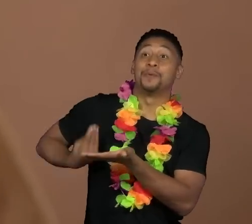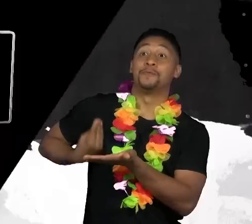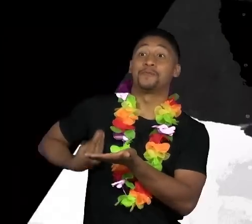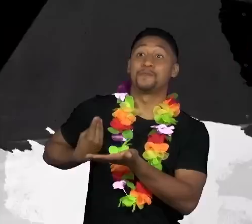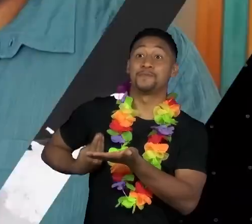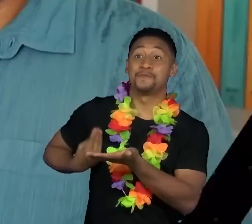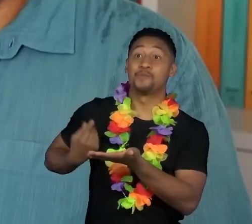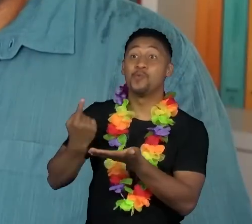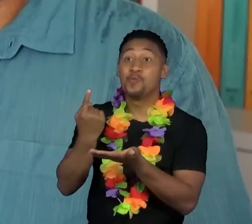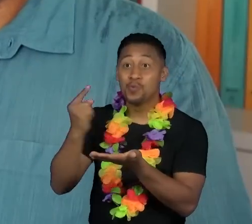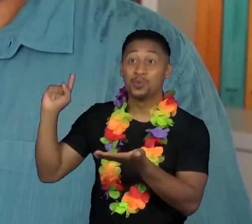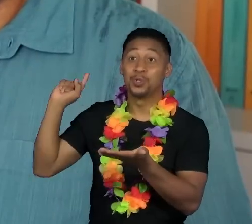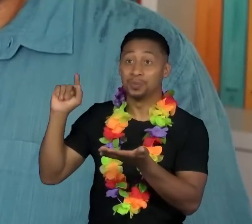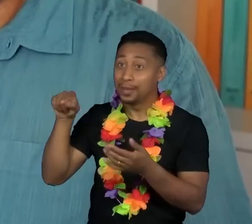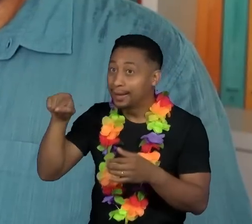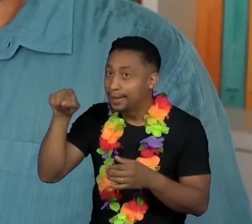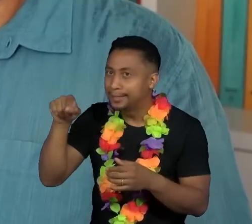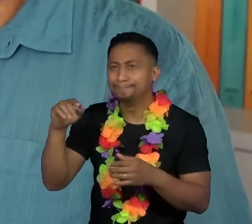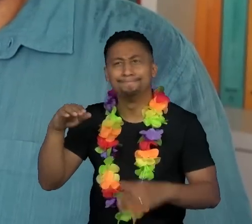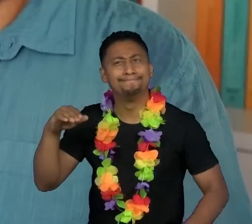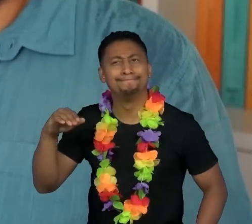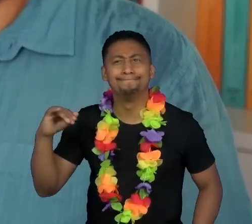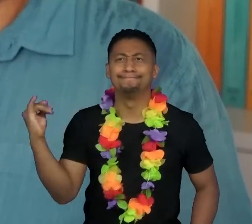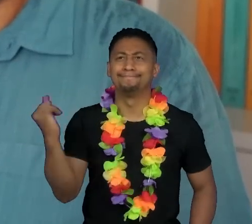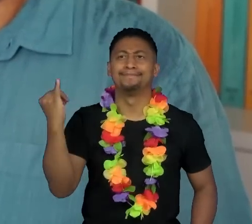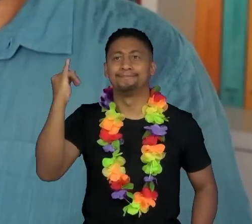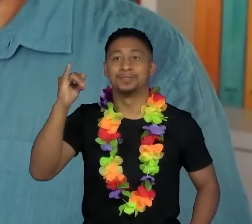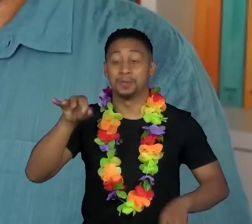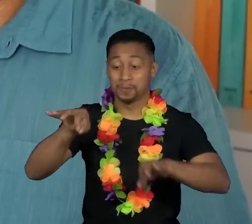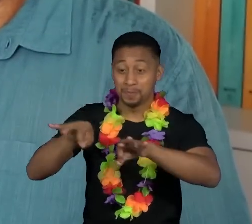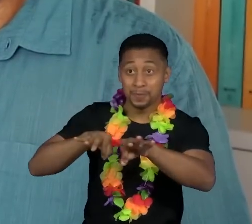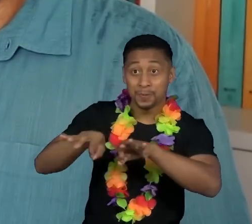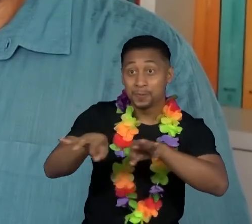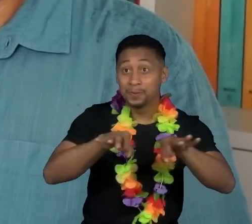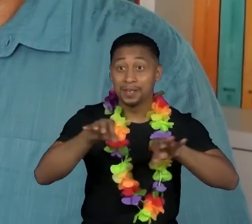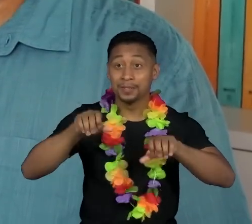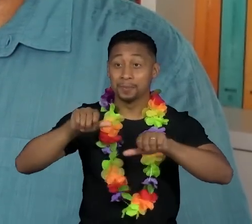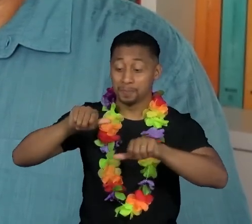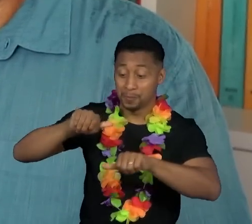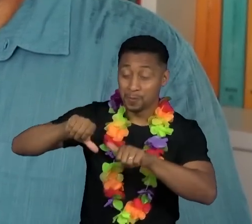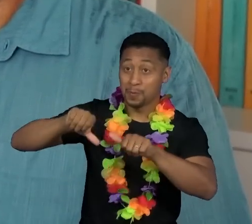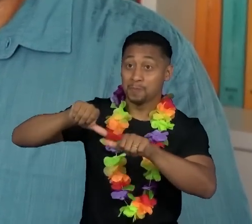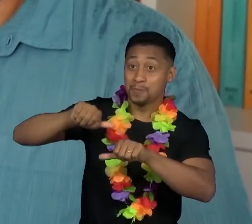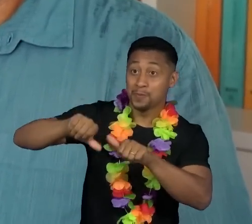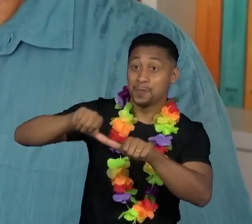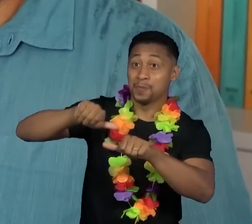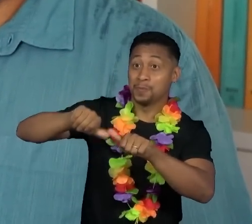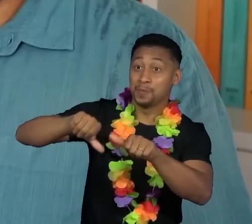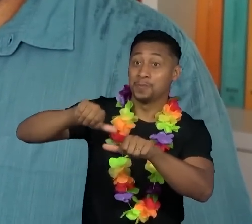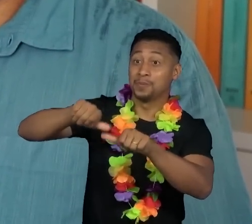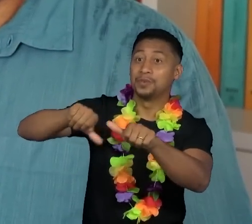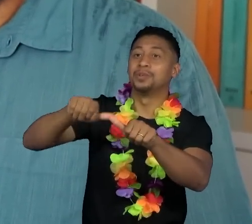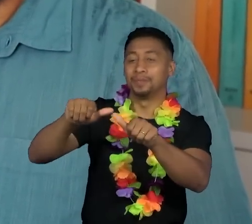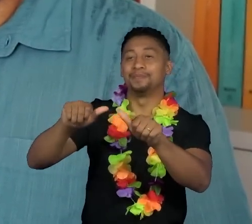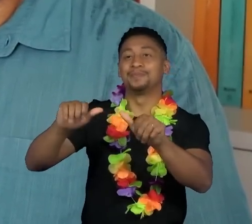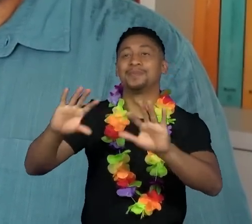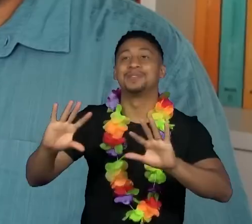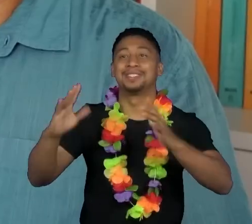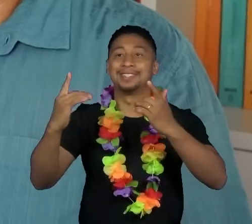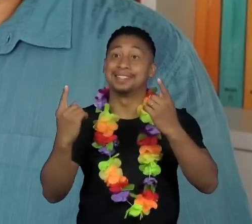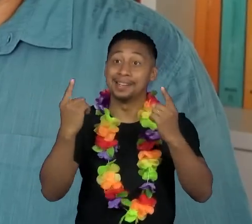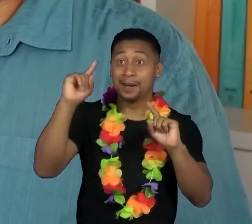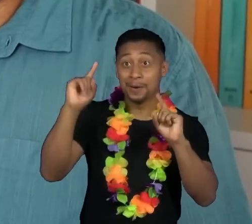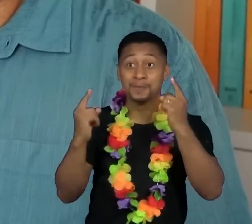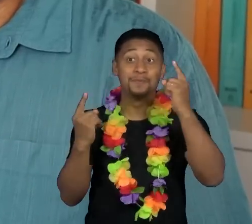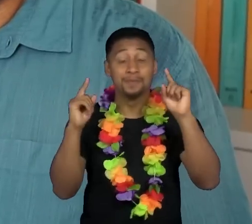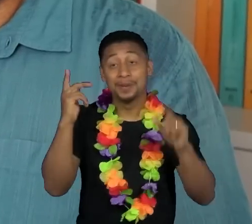Ele é uma das figuras mais importantes no processo de transformação e formatação do Carnaval de São Paulo para